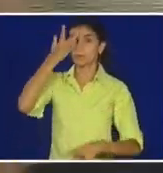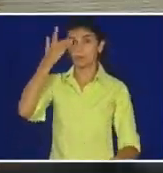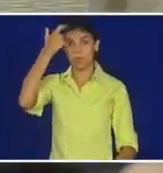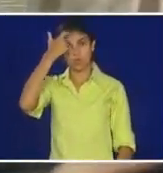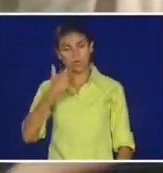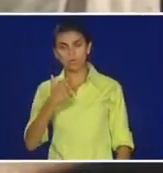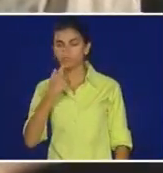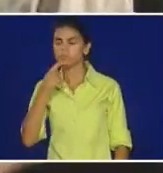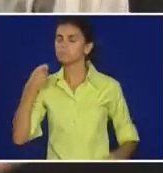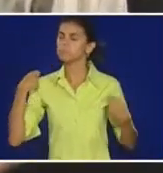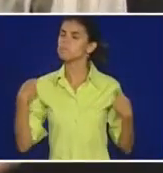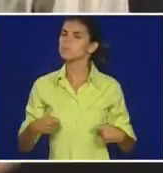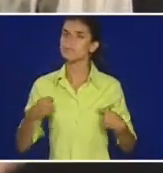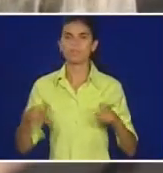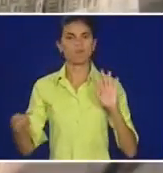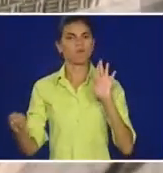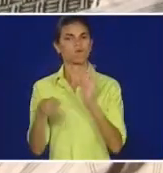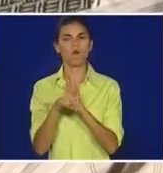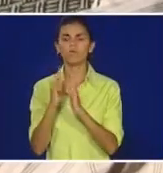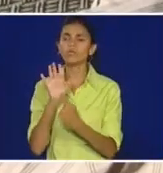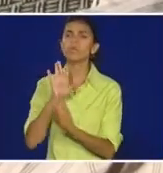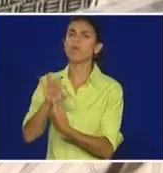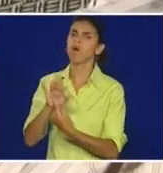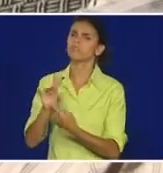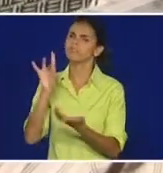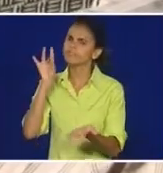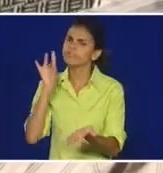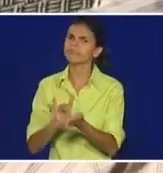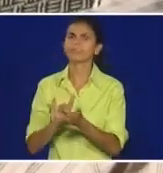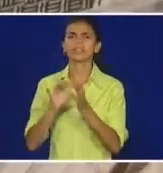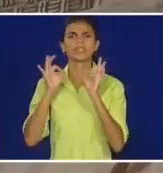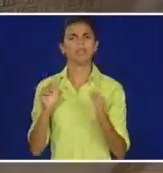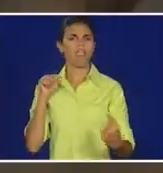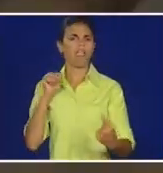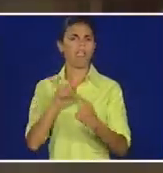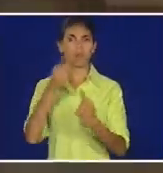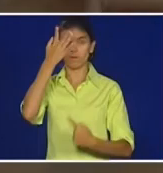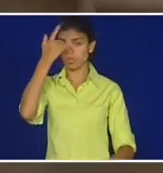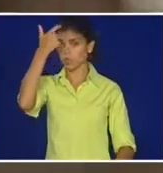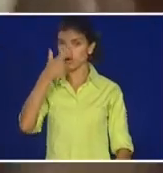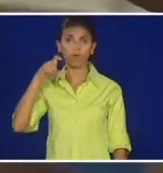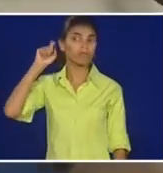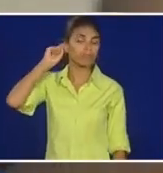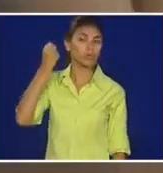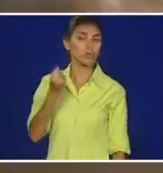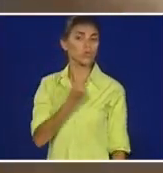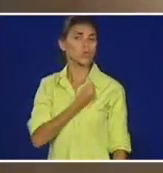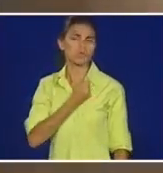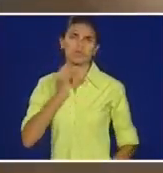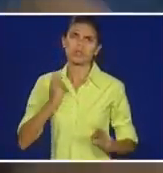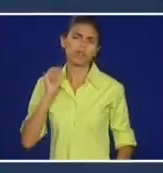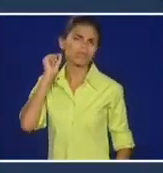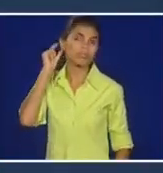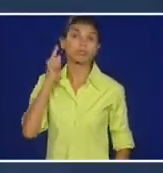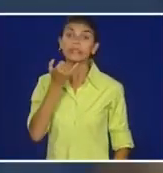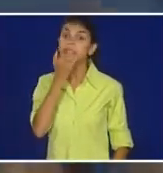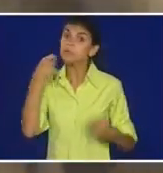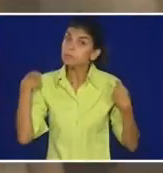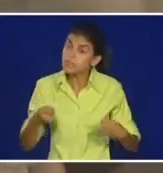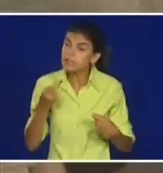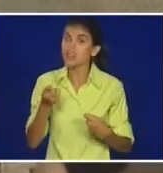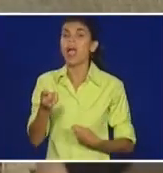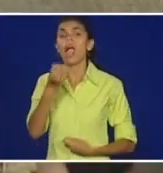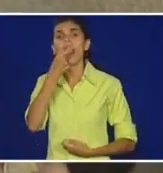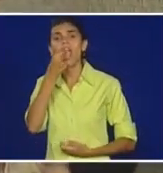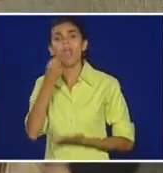suas consequências para o paciente, serão selecionados e indicados o uso de aparelhos auditivos e, em determinados